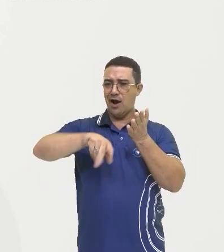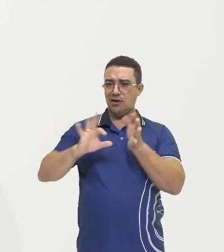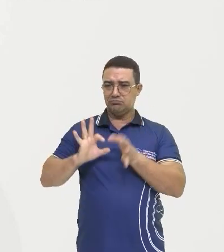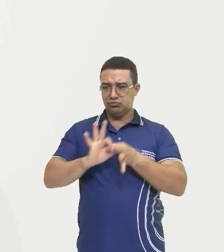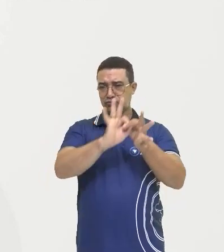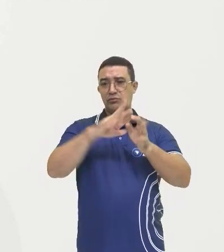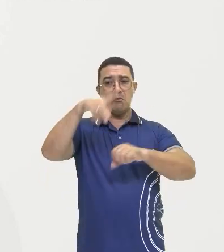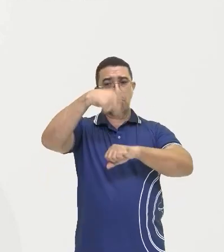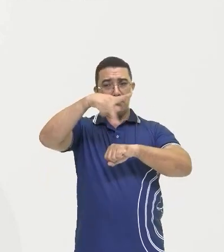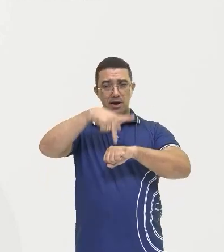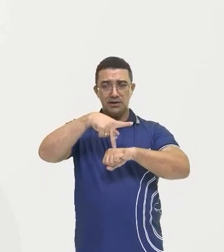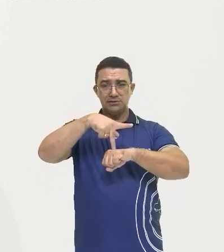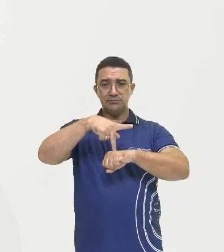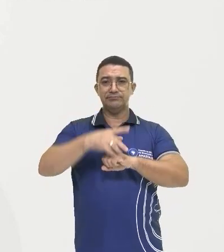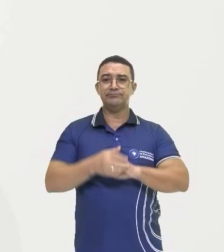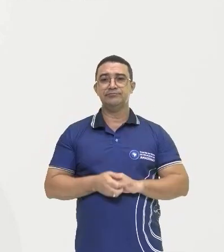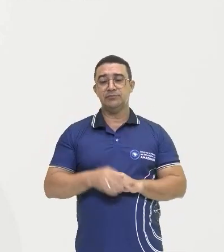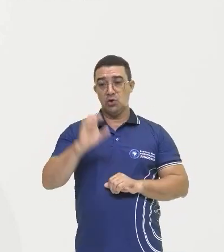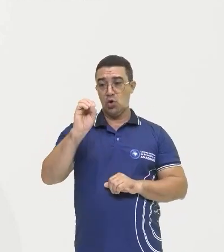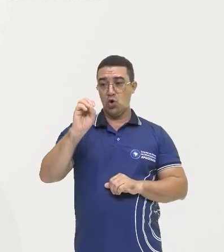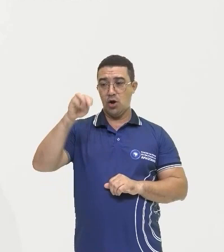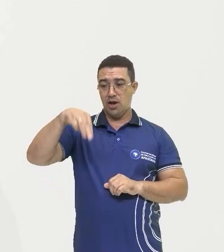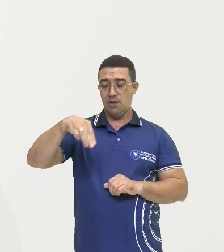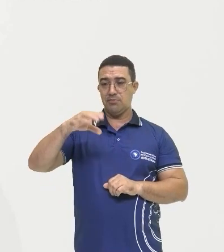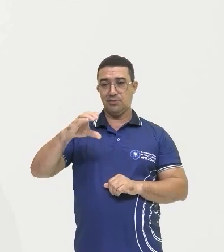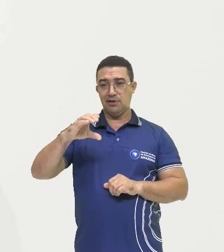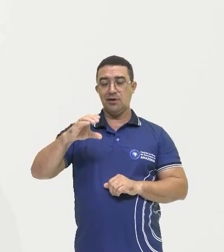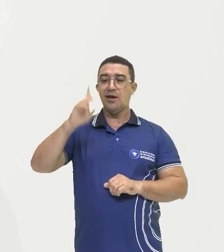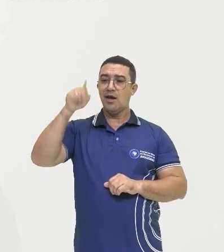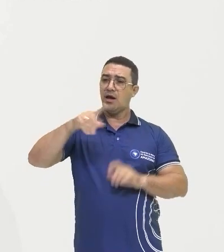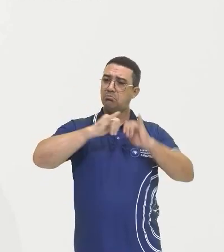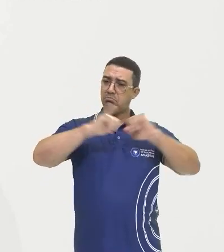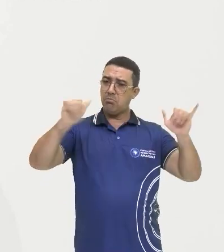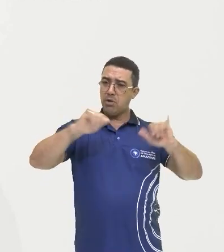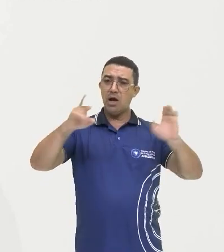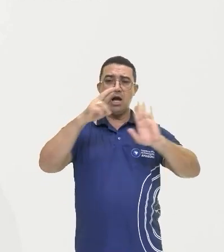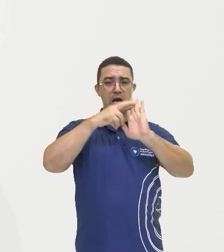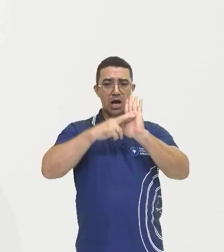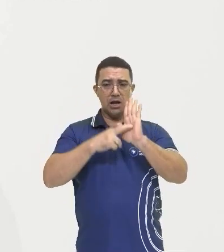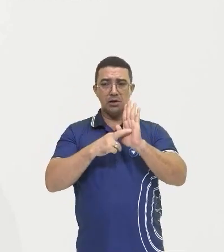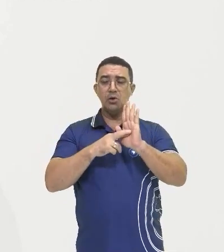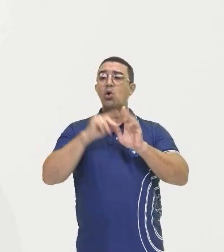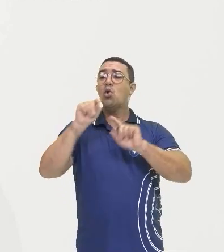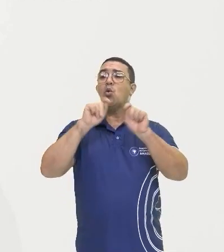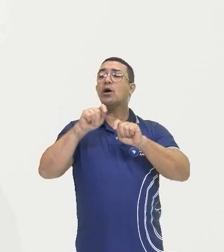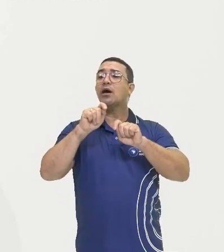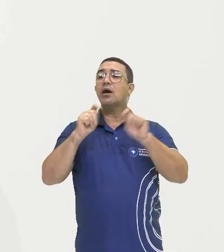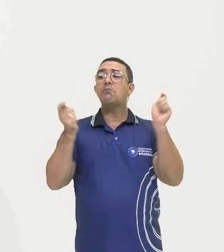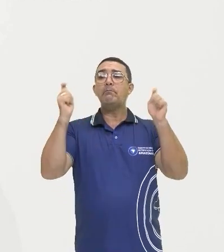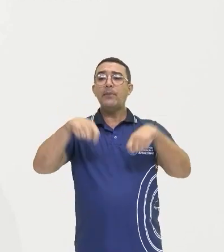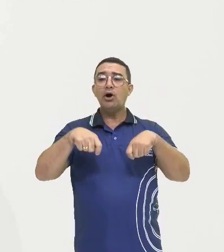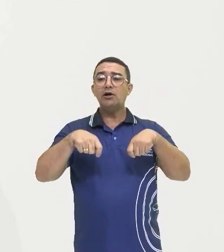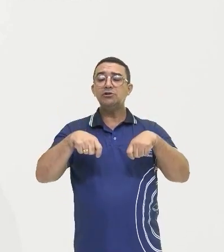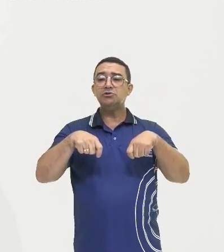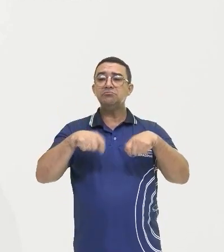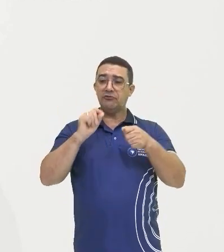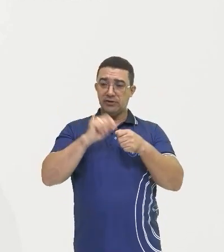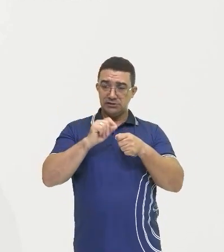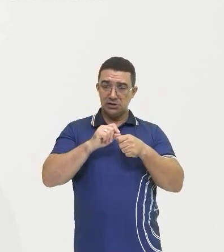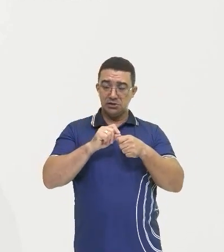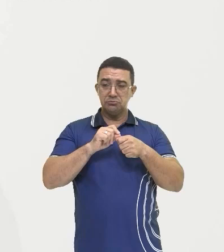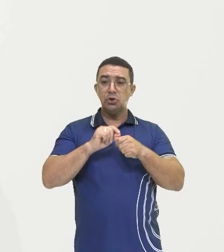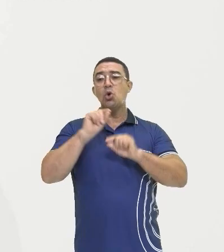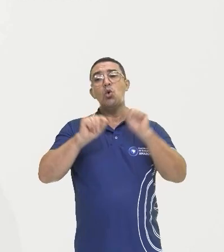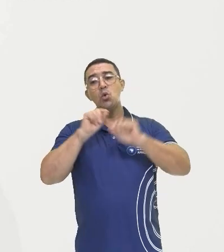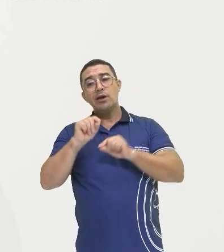multilateral entre os países, tá bom? Então é ela que vai normatizar, é ela que vai dizer o que pode e aquilo que